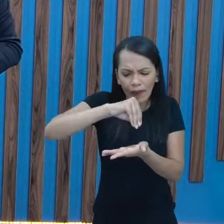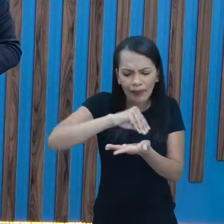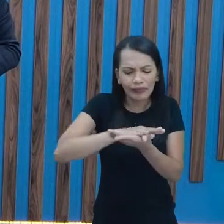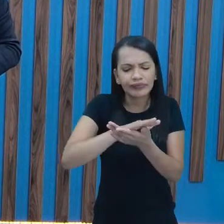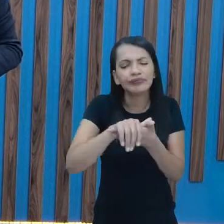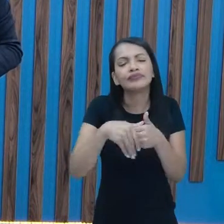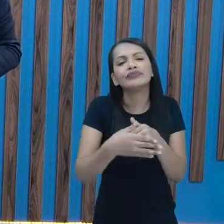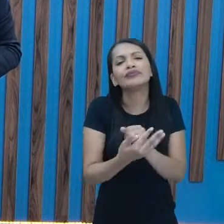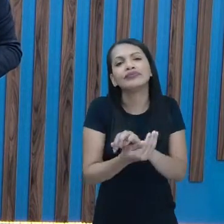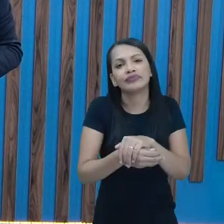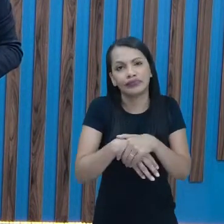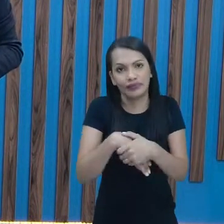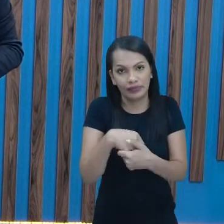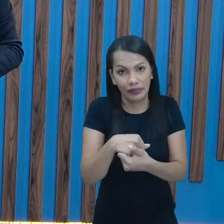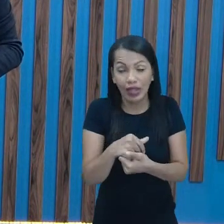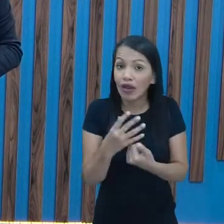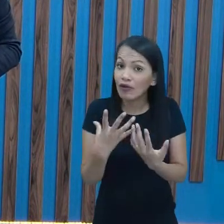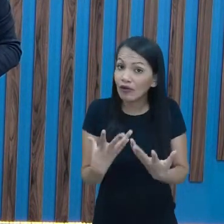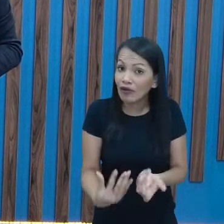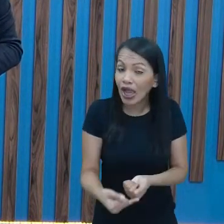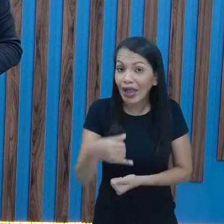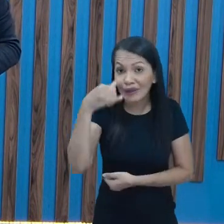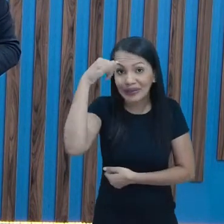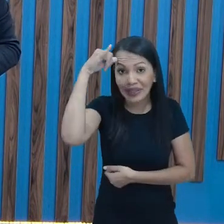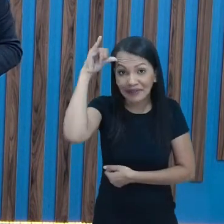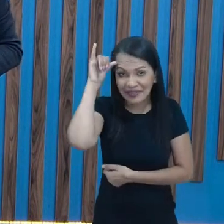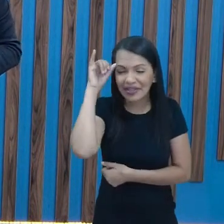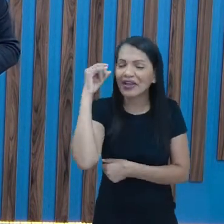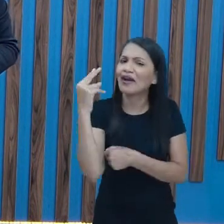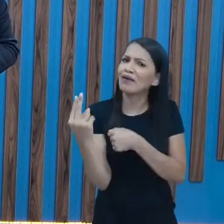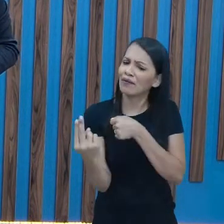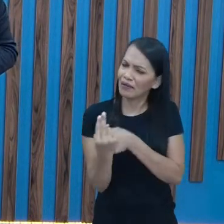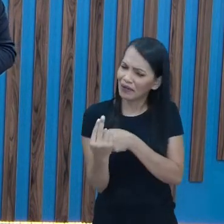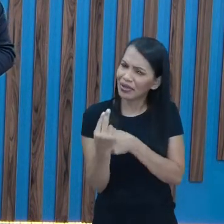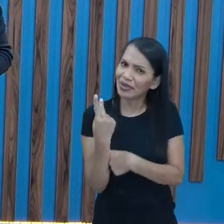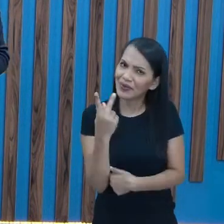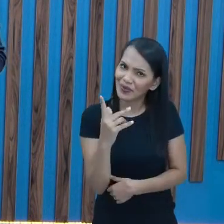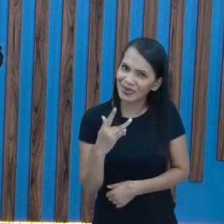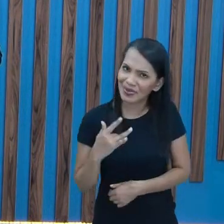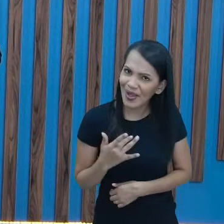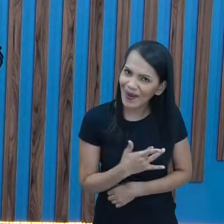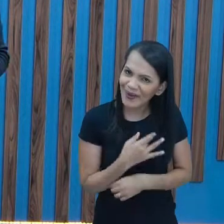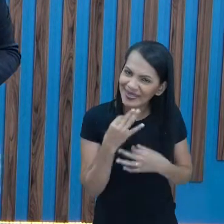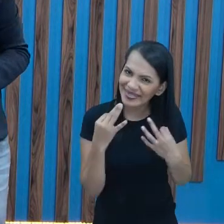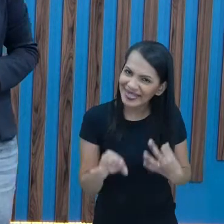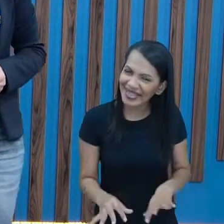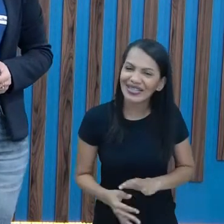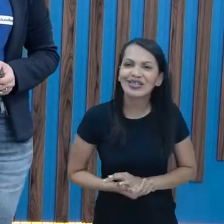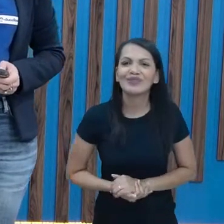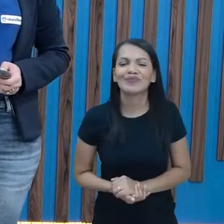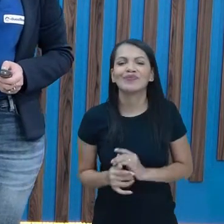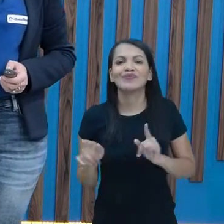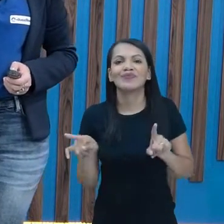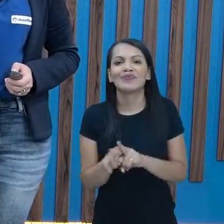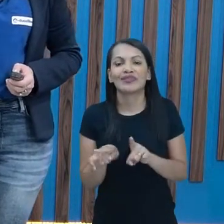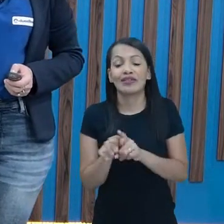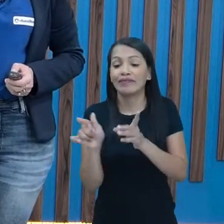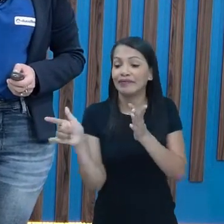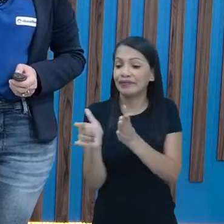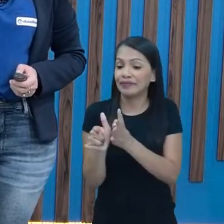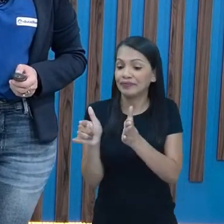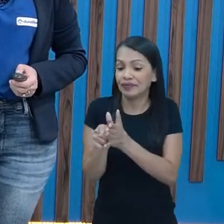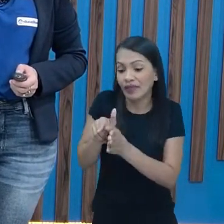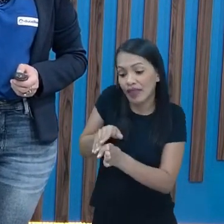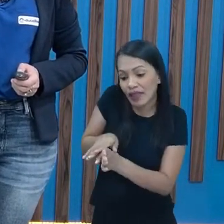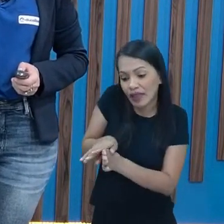estar se contaminando por aí. Cuidem-se de sua saúde, tá certo? Instrução de remédio, a bula de remédio que eu